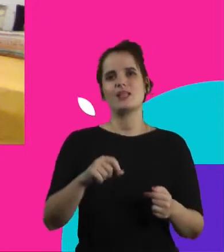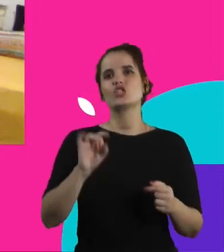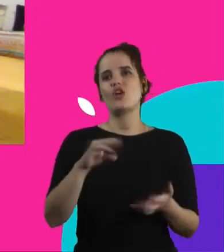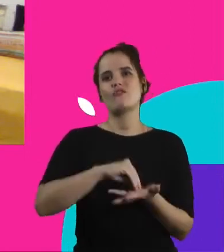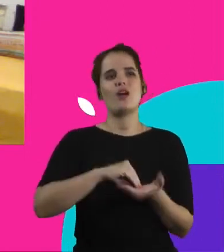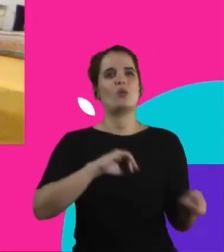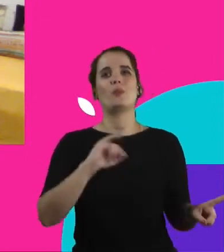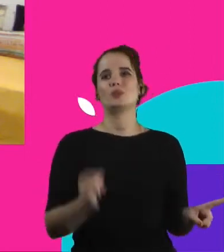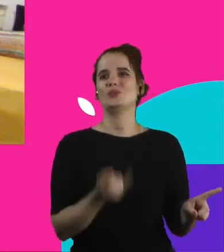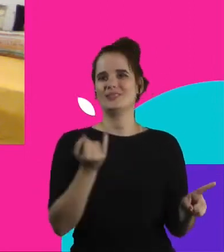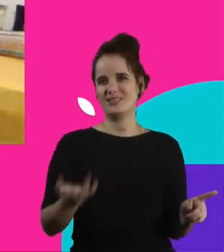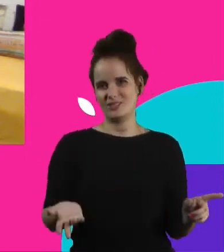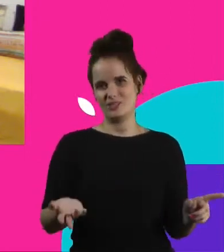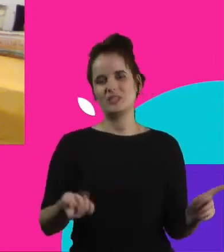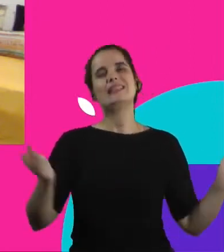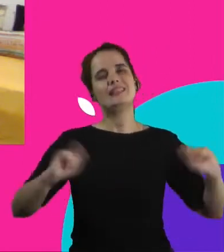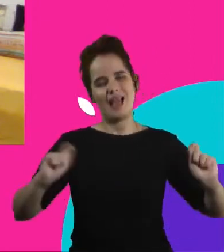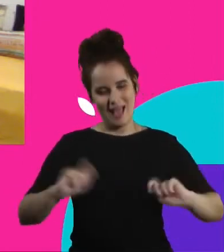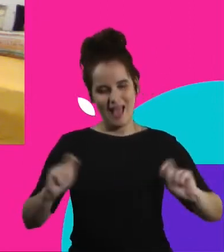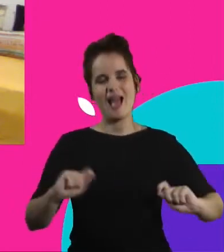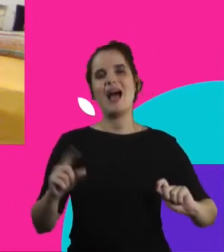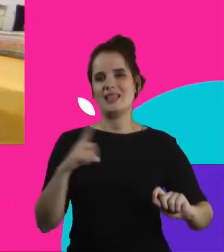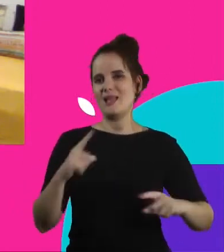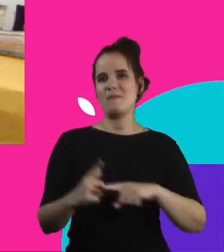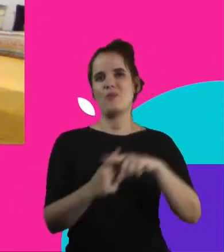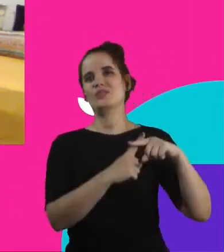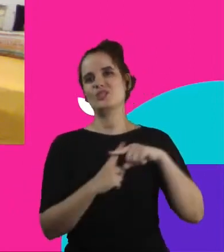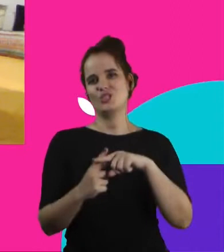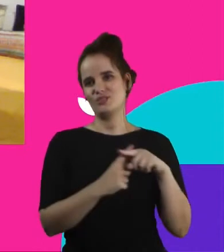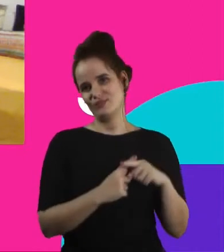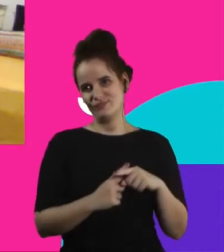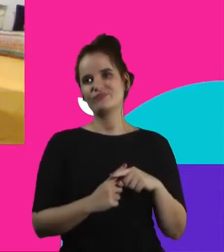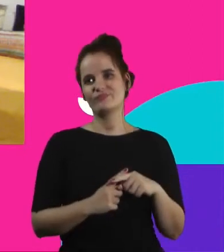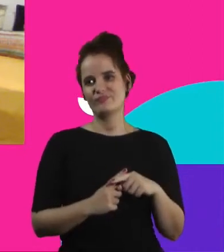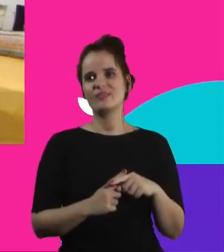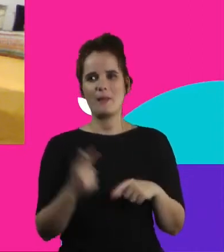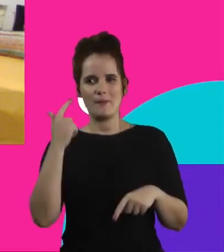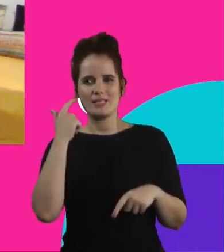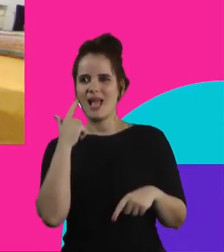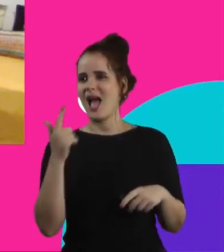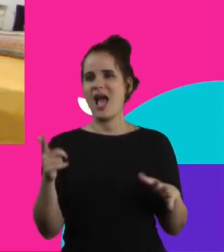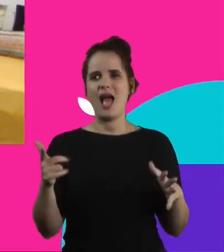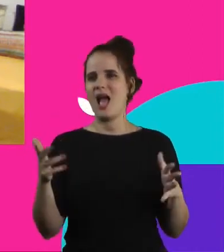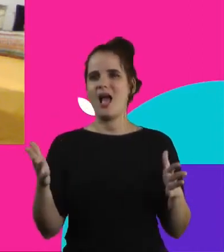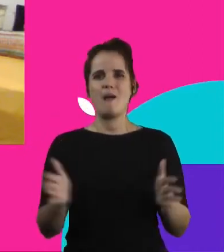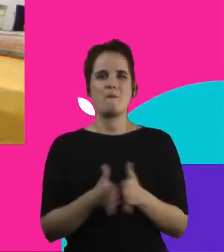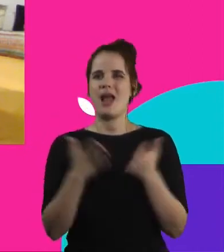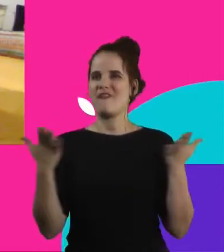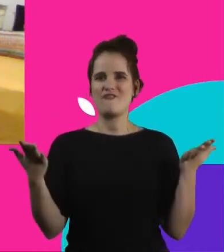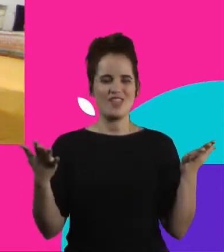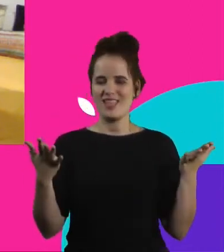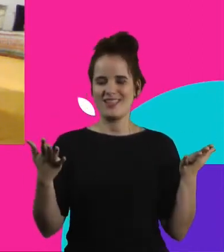e tem funcionado com retornos positivos das empresas, né? Nossa, que maravilha de pessoa, então isso é